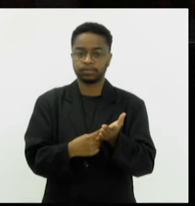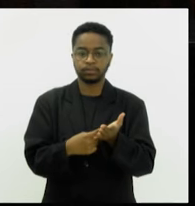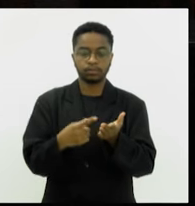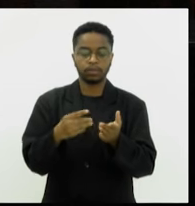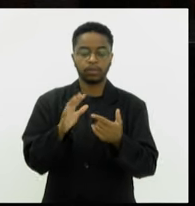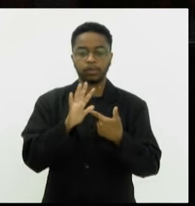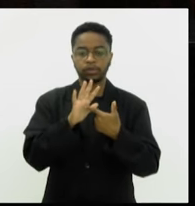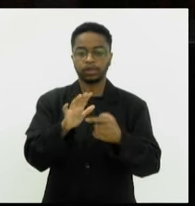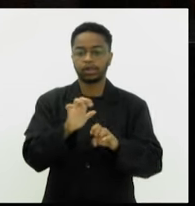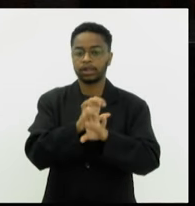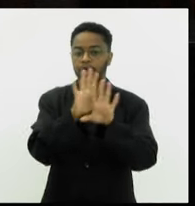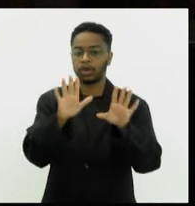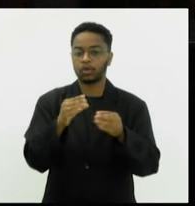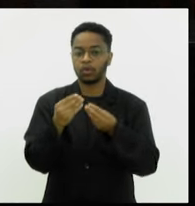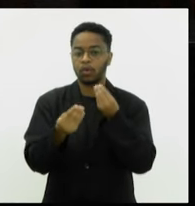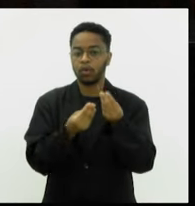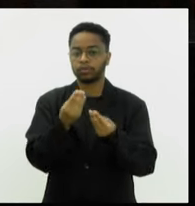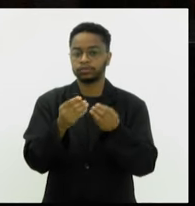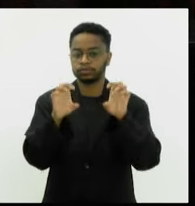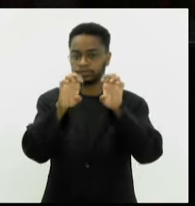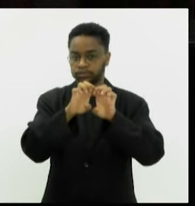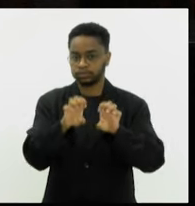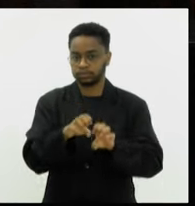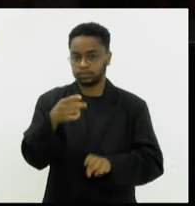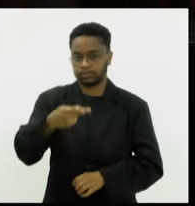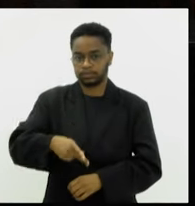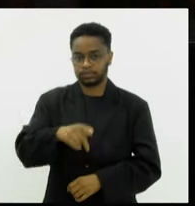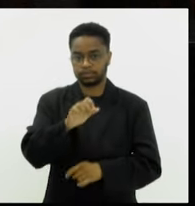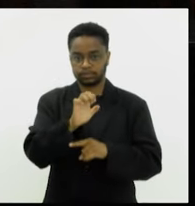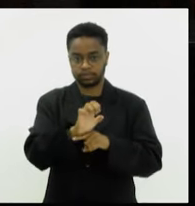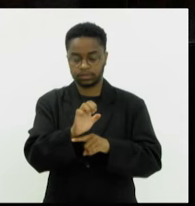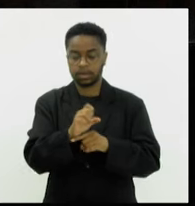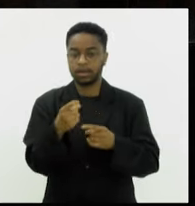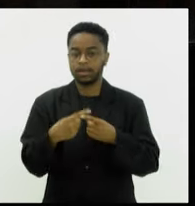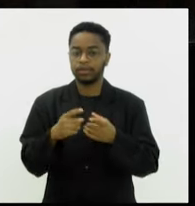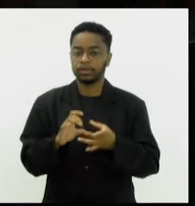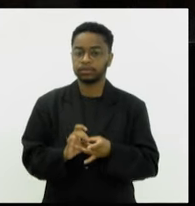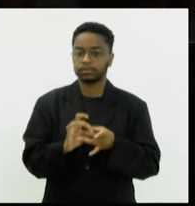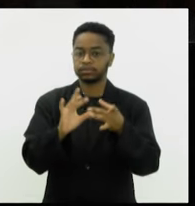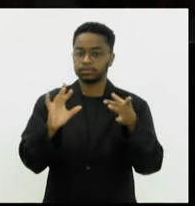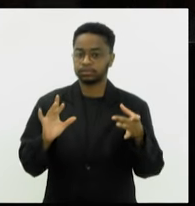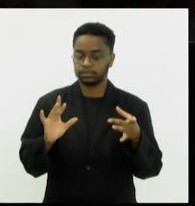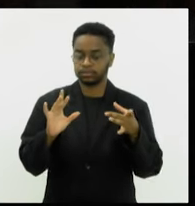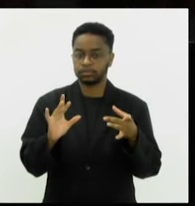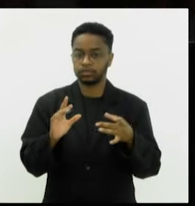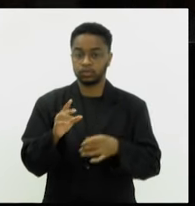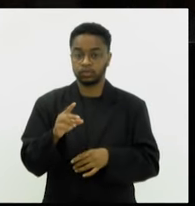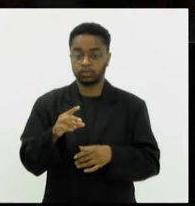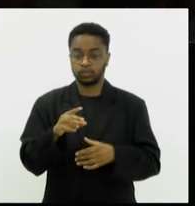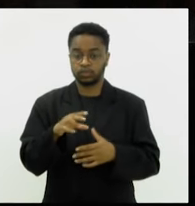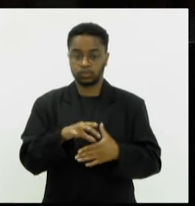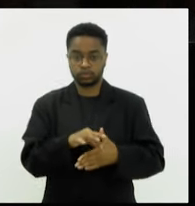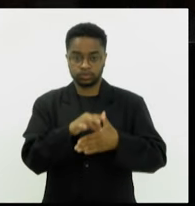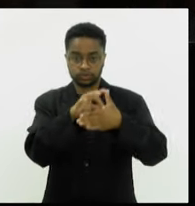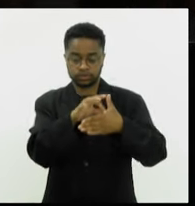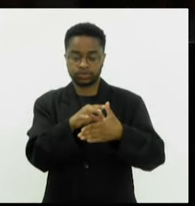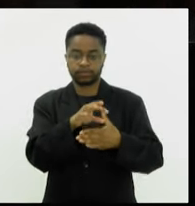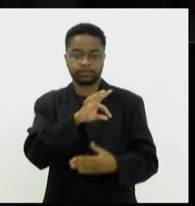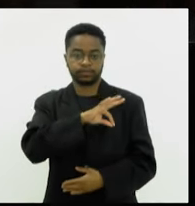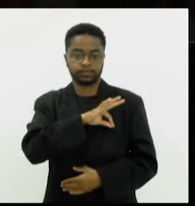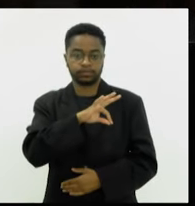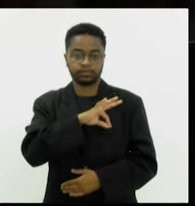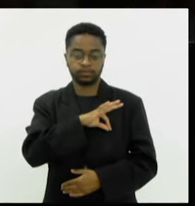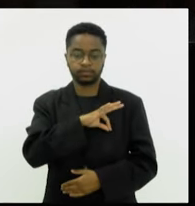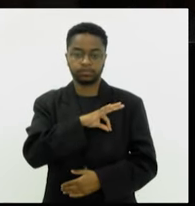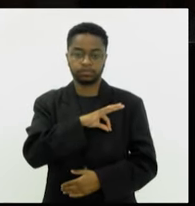das estruturas desse Estado. Da estrutura desse Estado que permitiu que um chefe de polícia